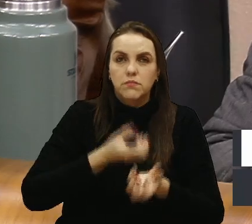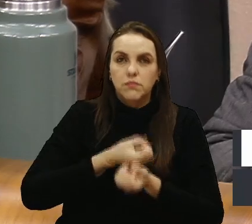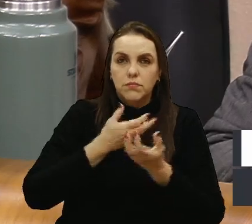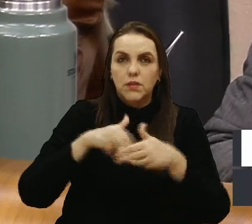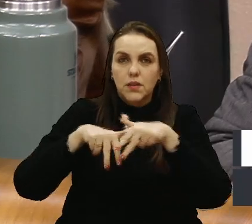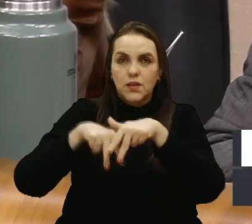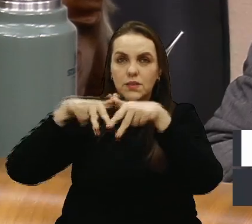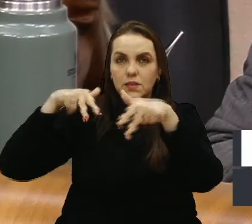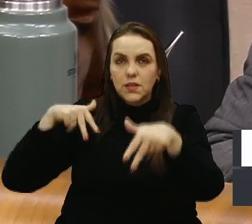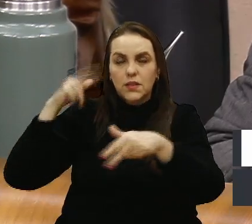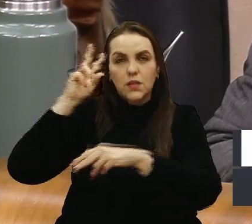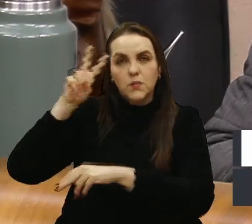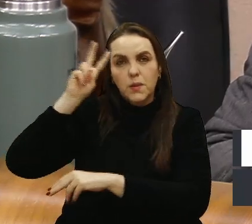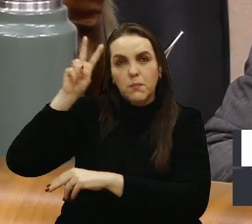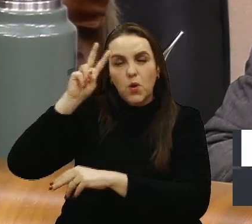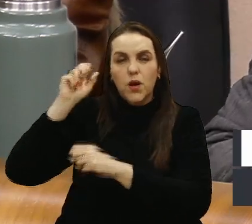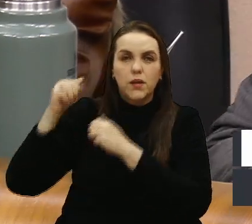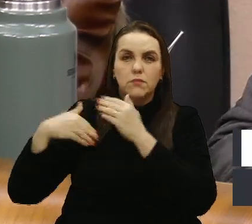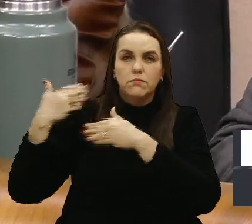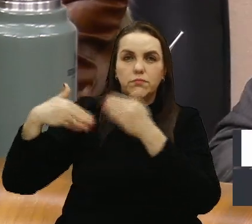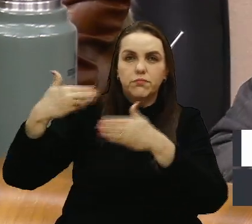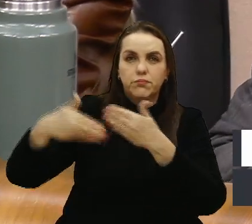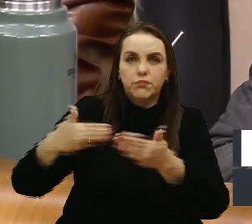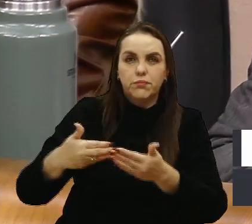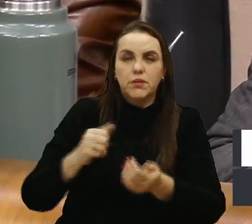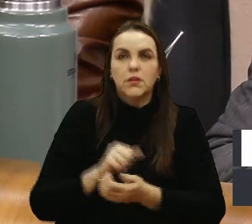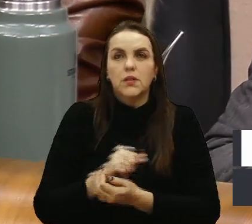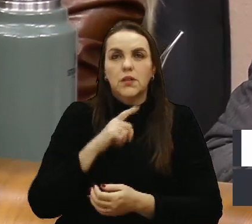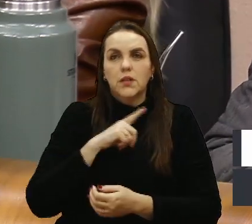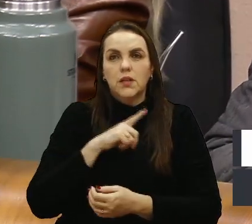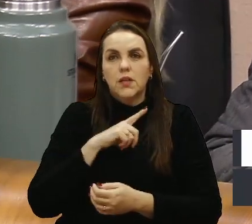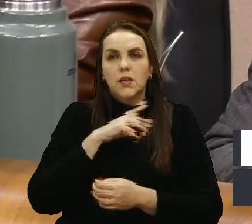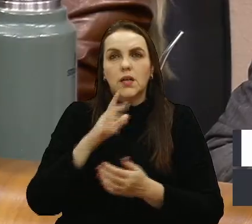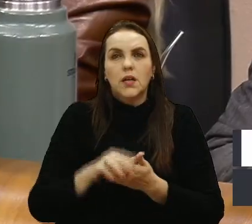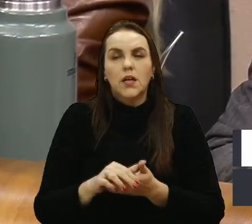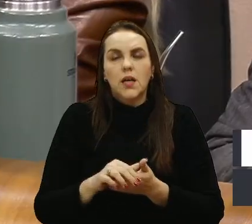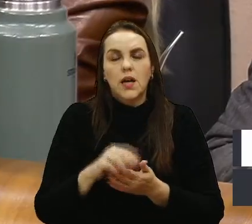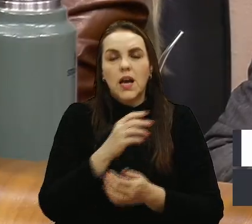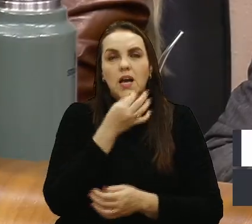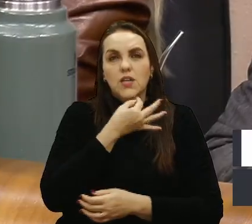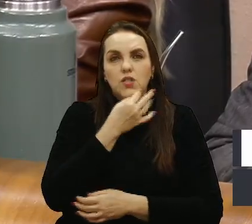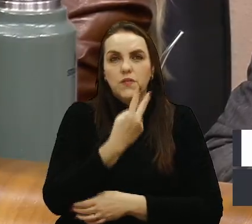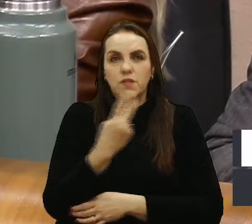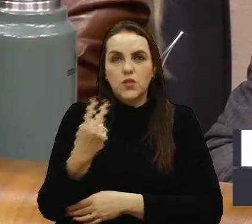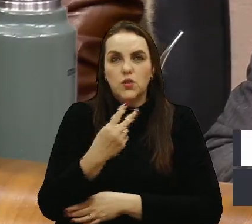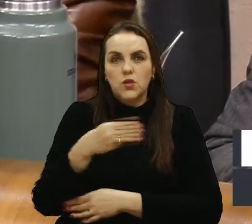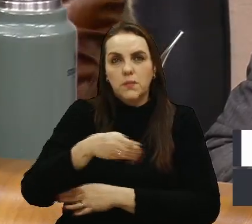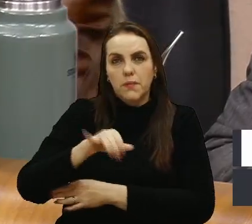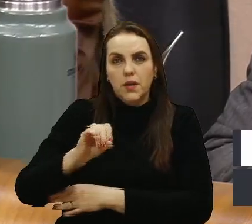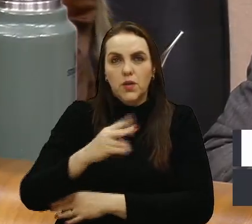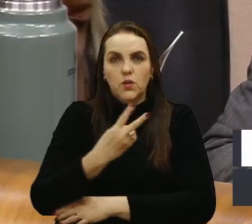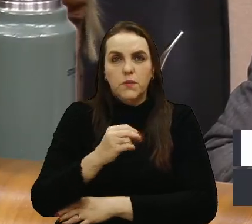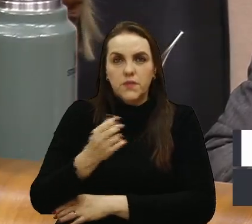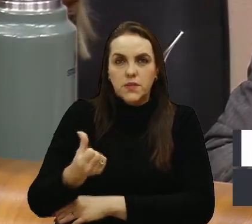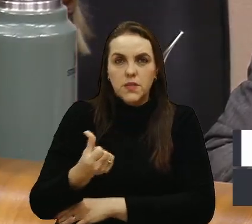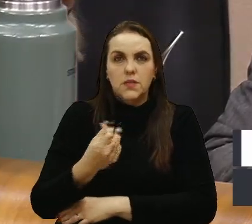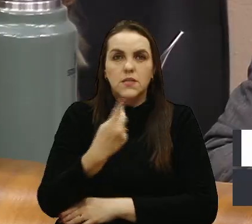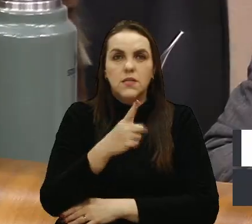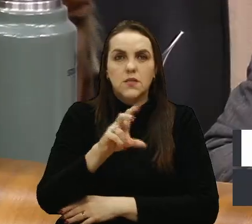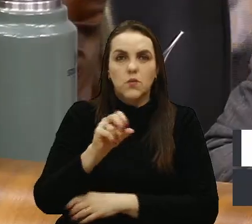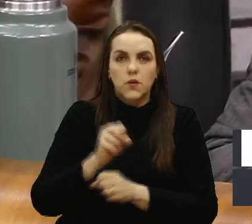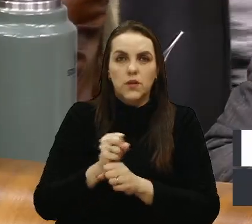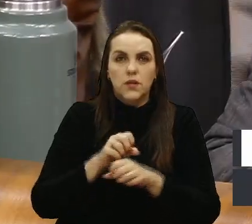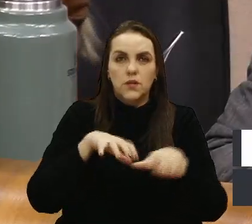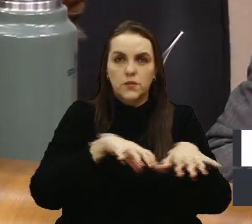ancestralidade, memória e travessias, Há Resquícios de Mar em Mim. Caxias do Sul, 22 de maio de 2026, 150 anos da